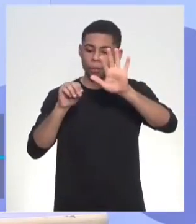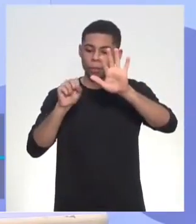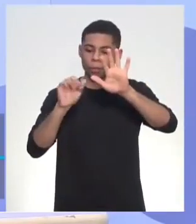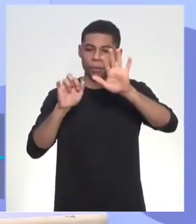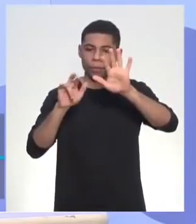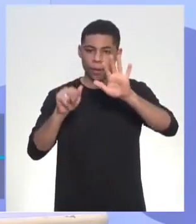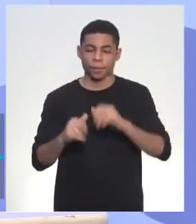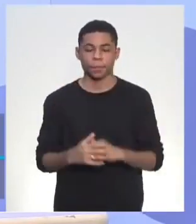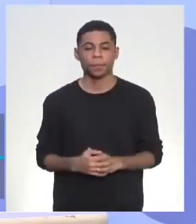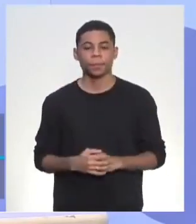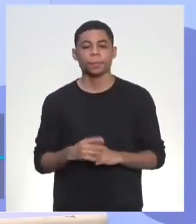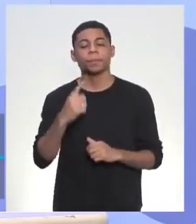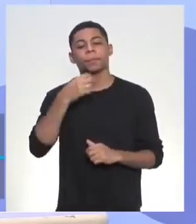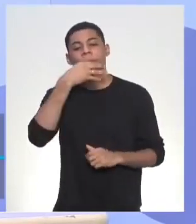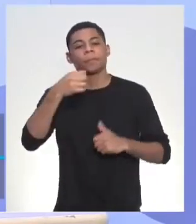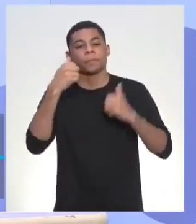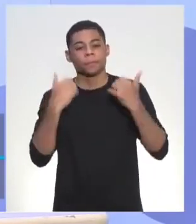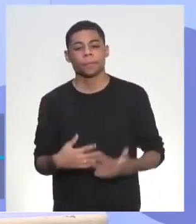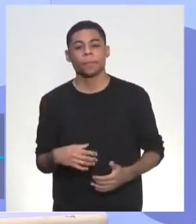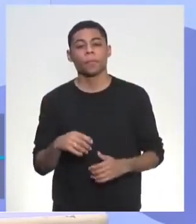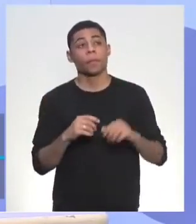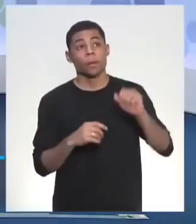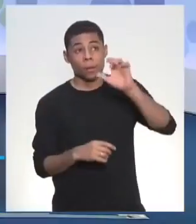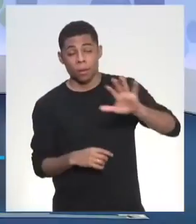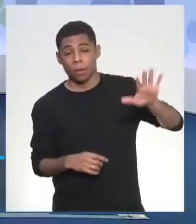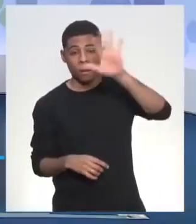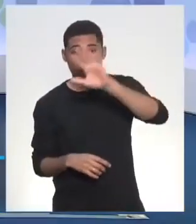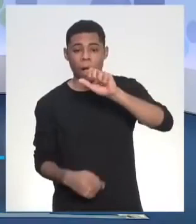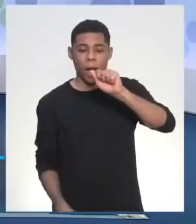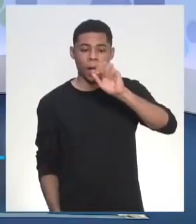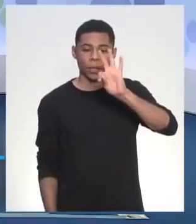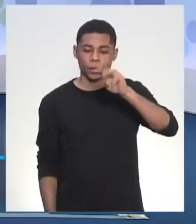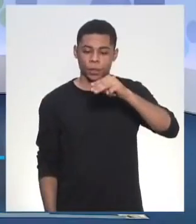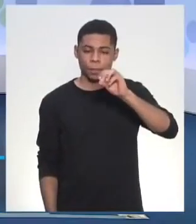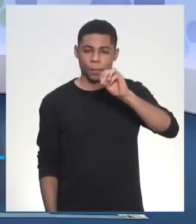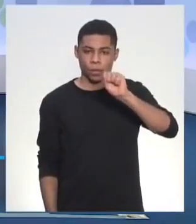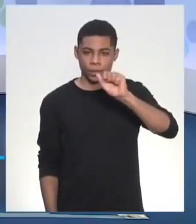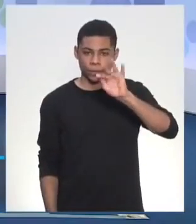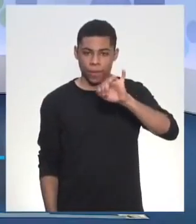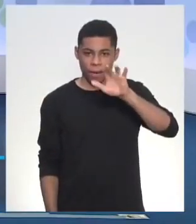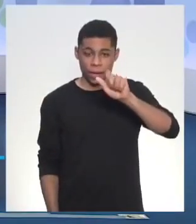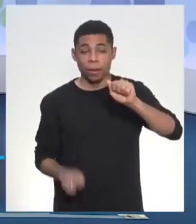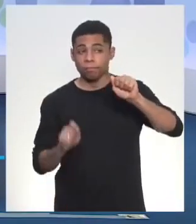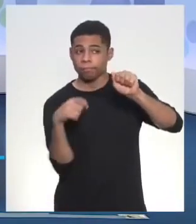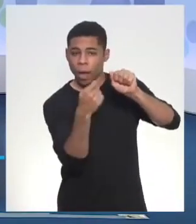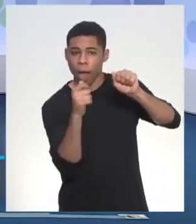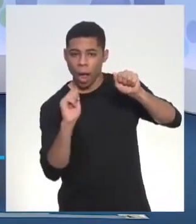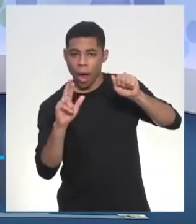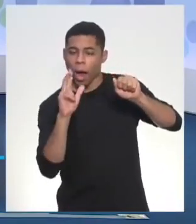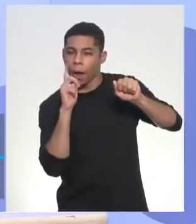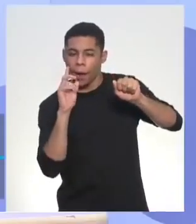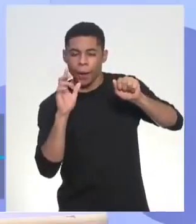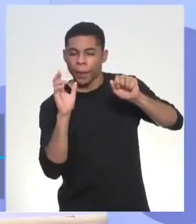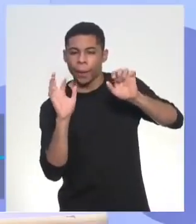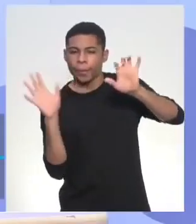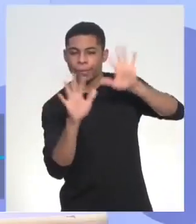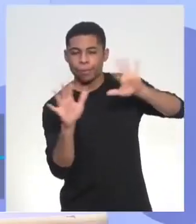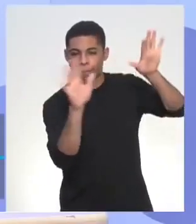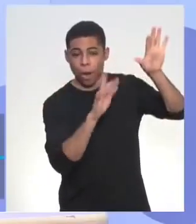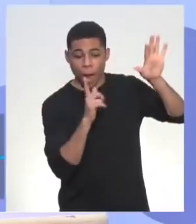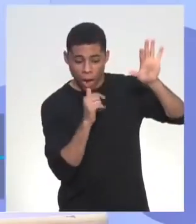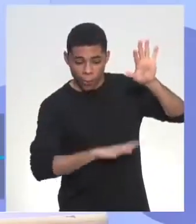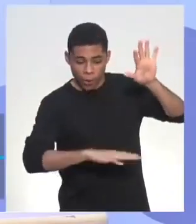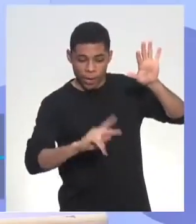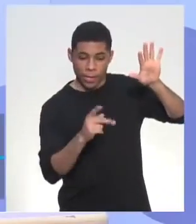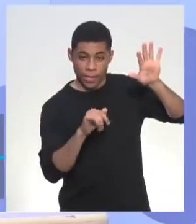Que ele comentou que a poluição atmosférica acaba com a acidez, né? A contaminação, a poluição atmosférica